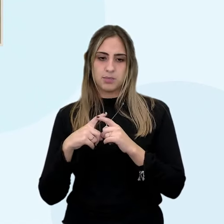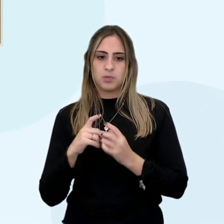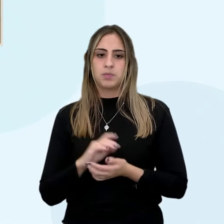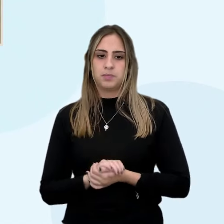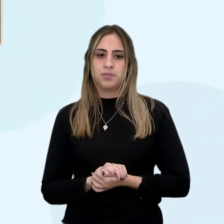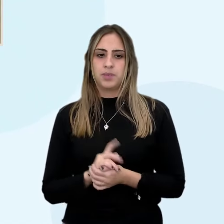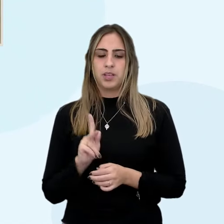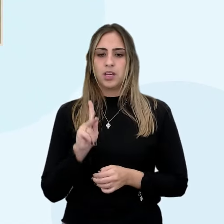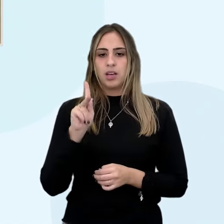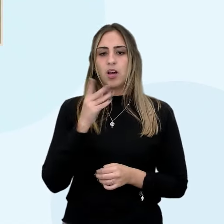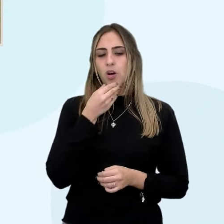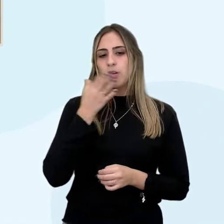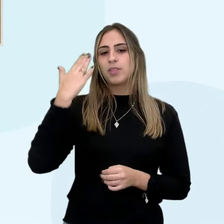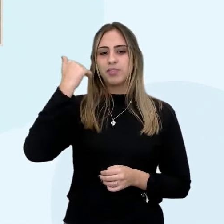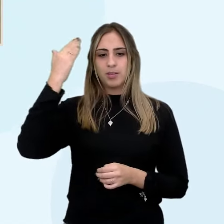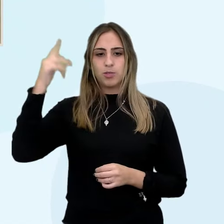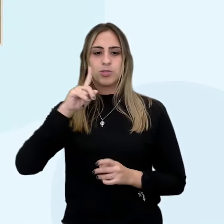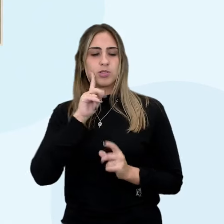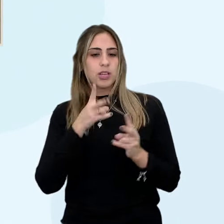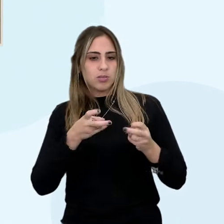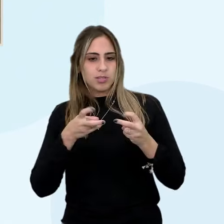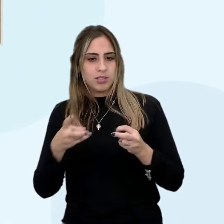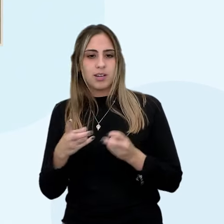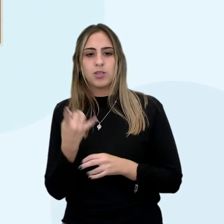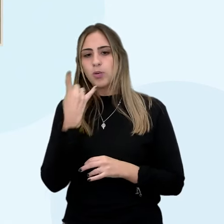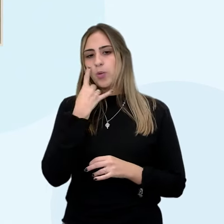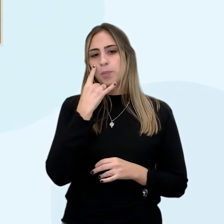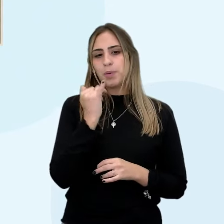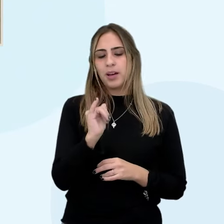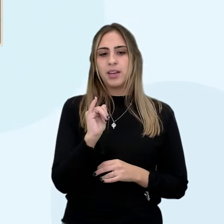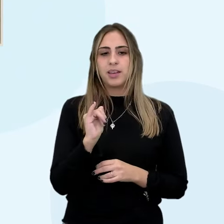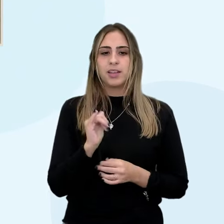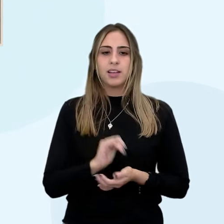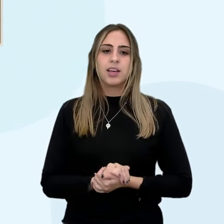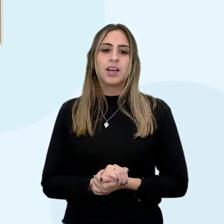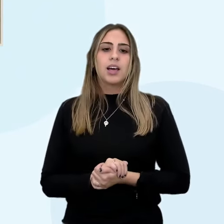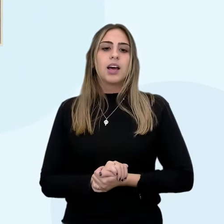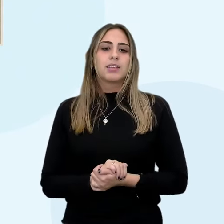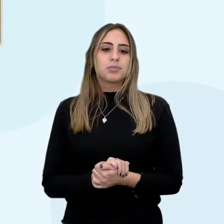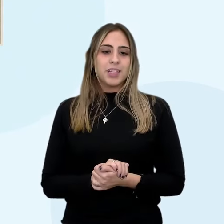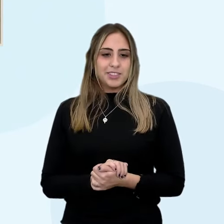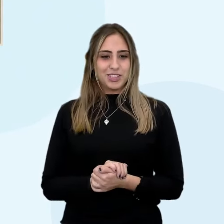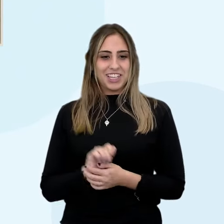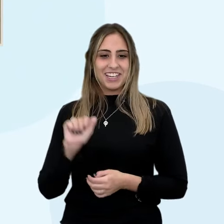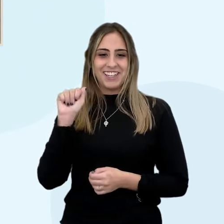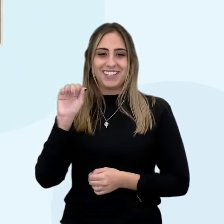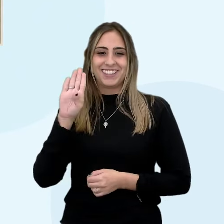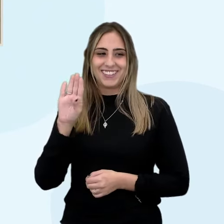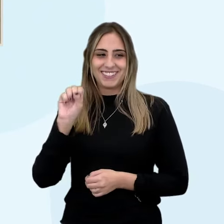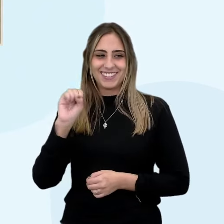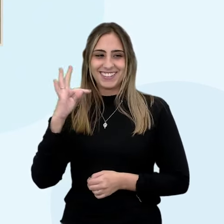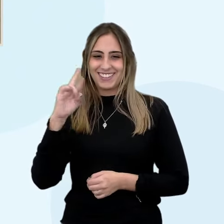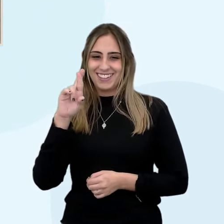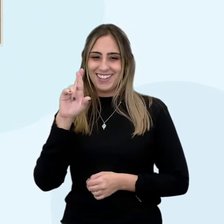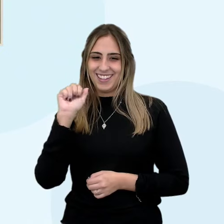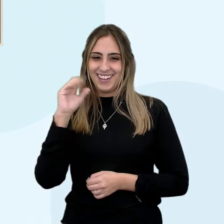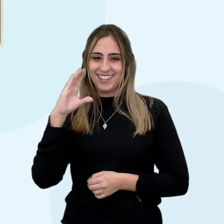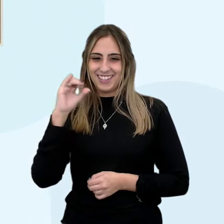kandinsky é considerado o pai do Puro abstracionismo moderno